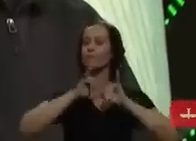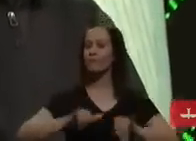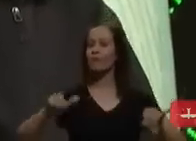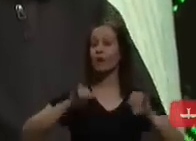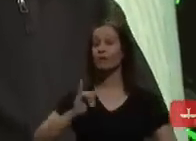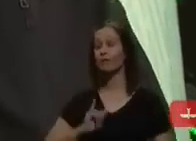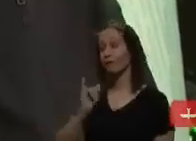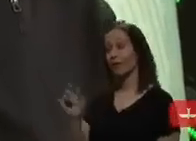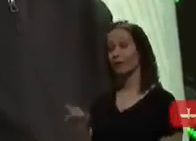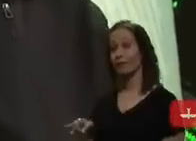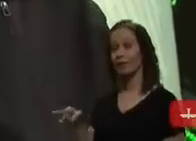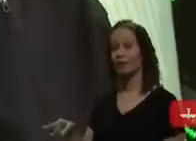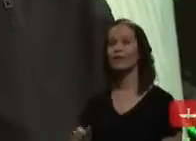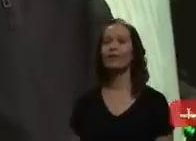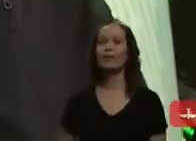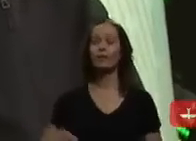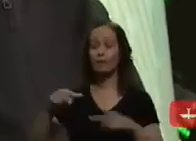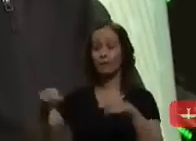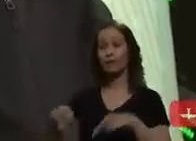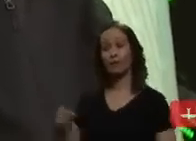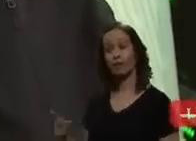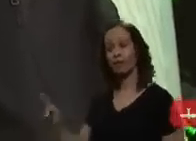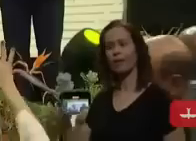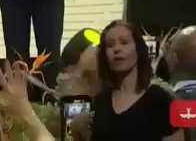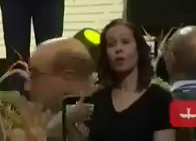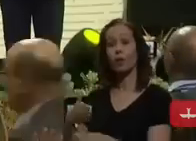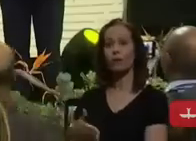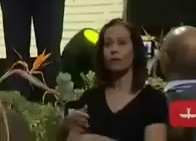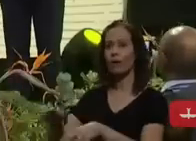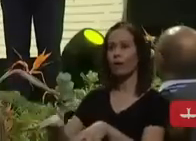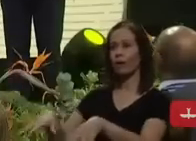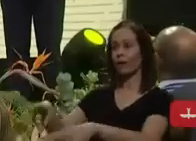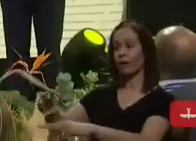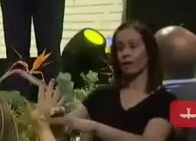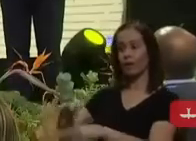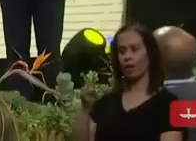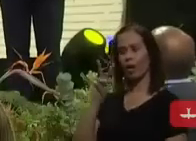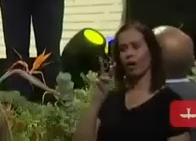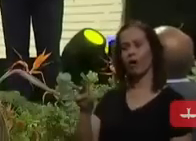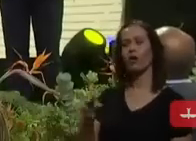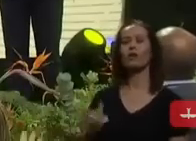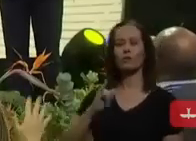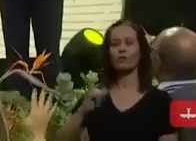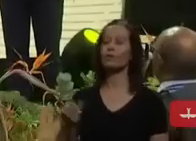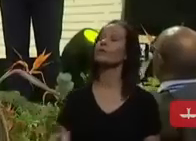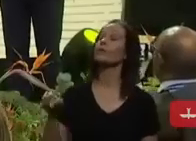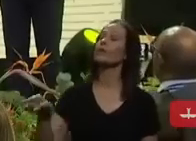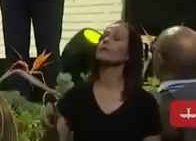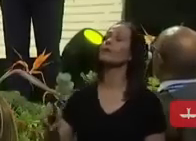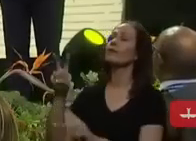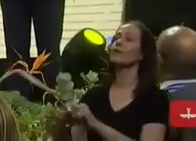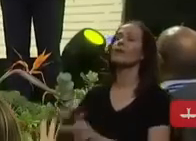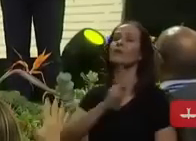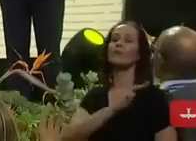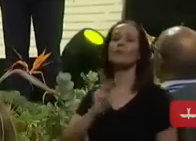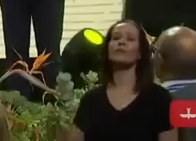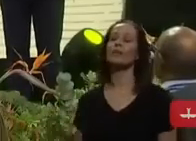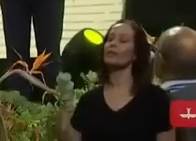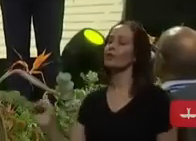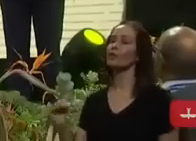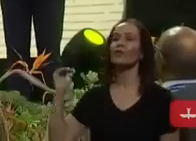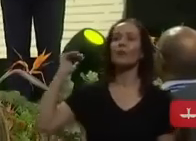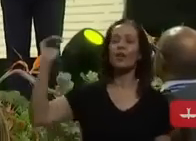ele, quando eu entro na sala dele e olho para aquela cadeira. Eu falo, essa cadeira é do presidente